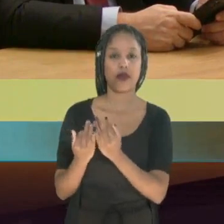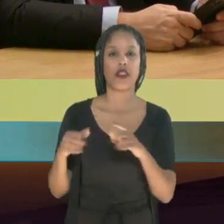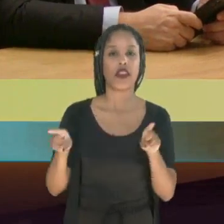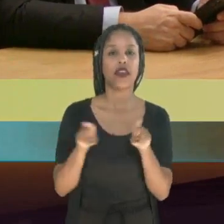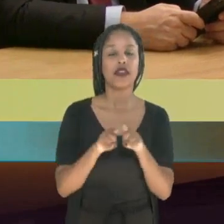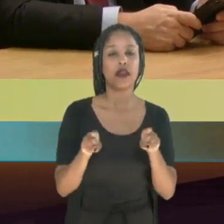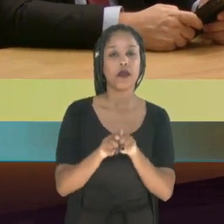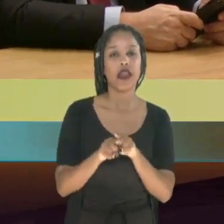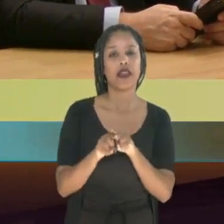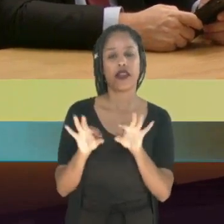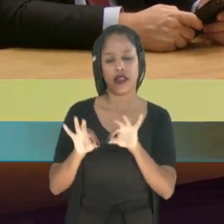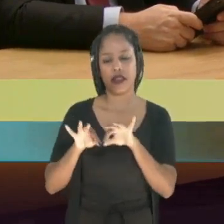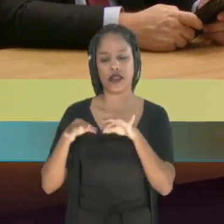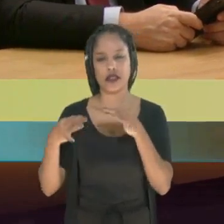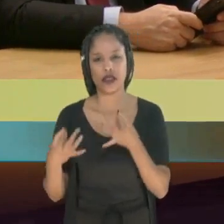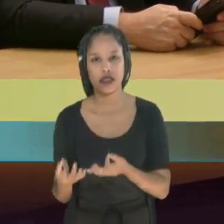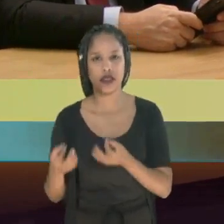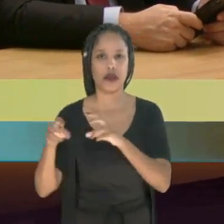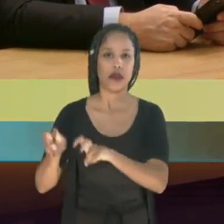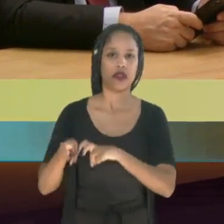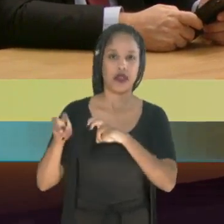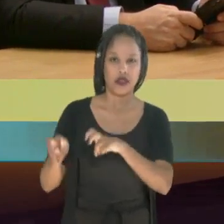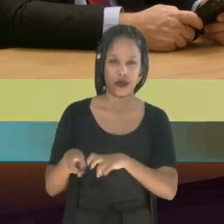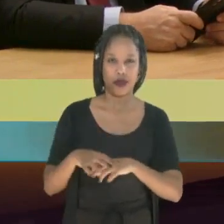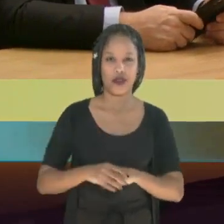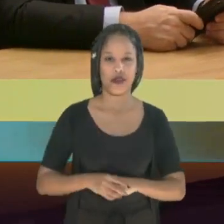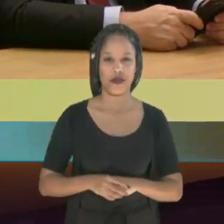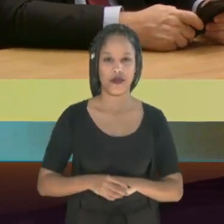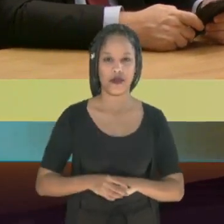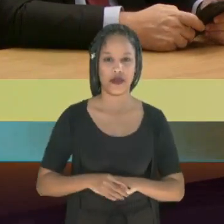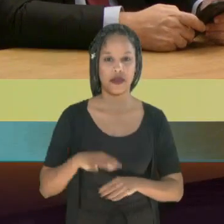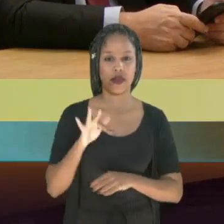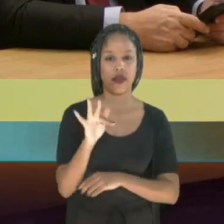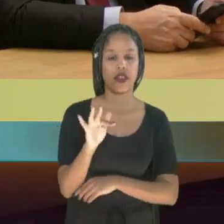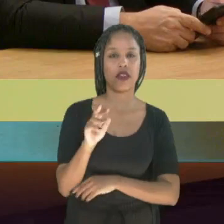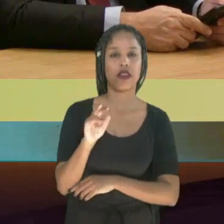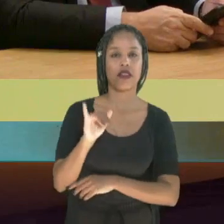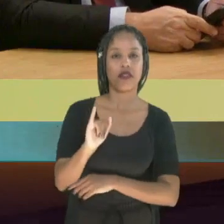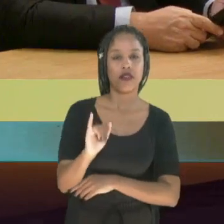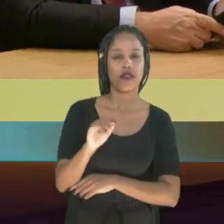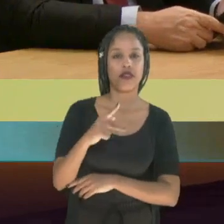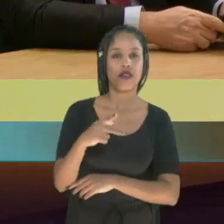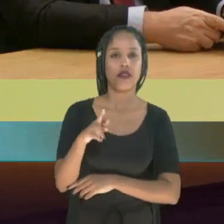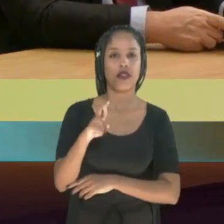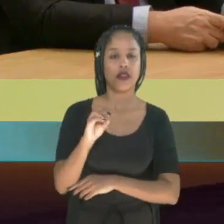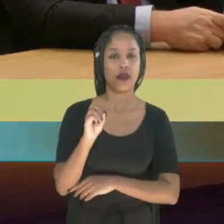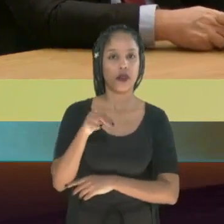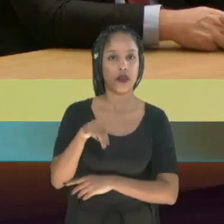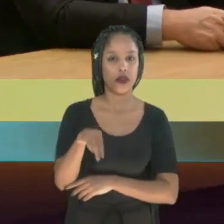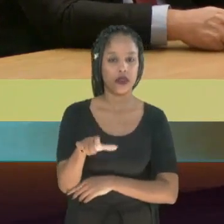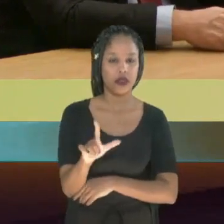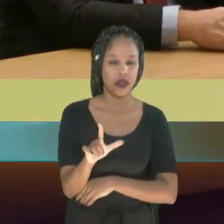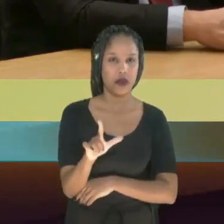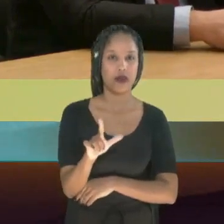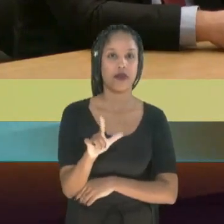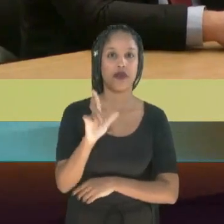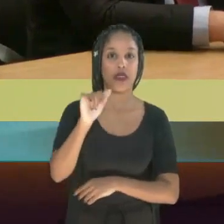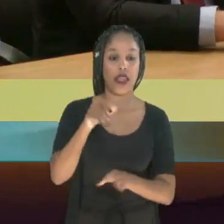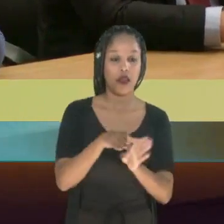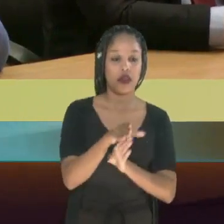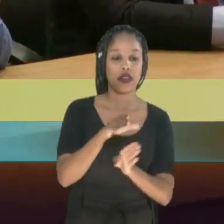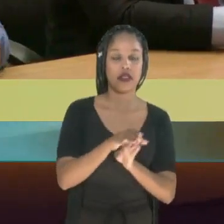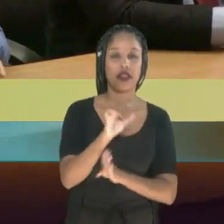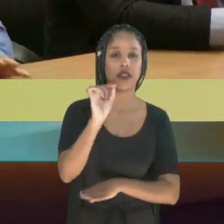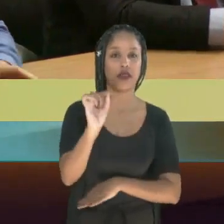pequeno produtor. A substância do fipronil, ela também é indicada para